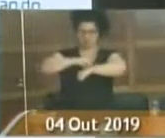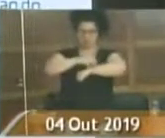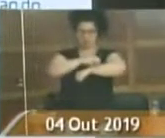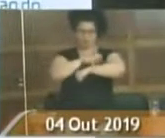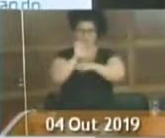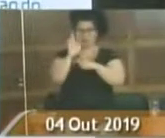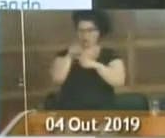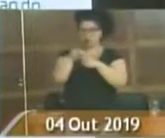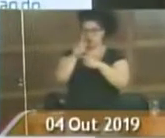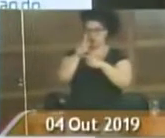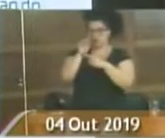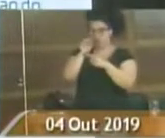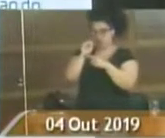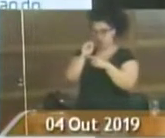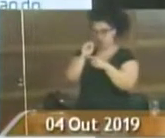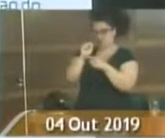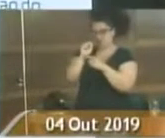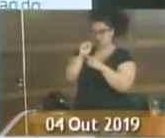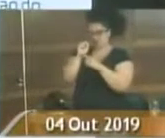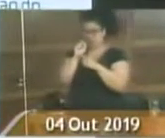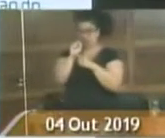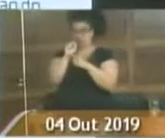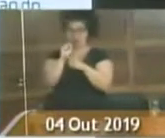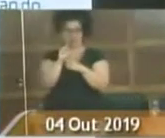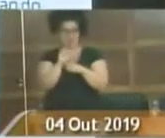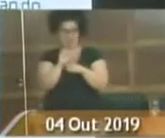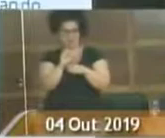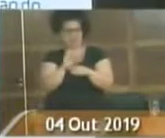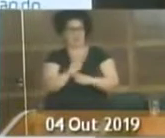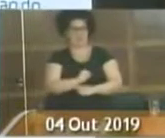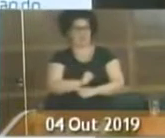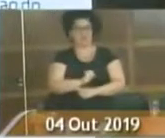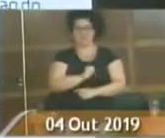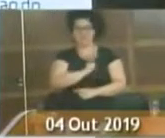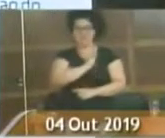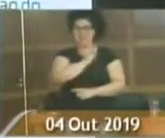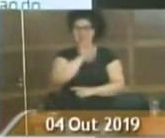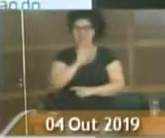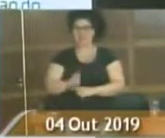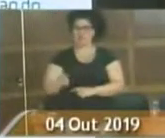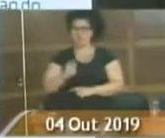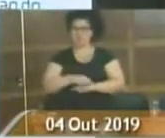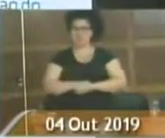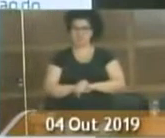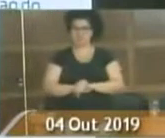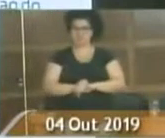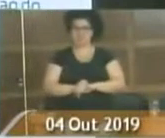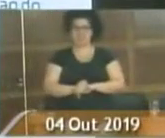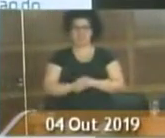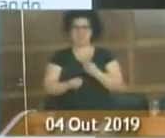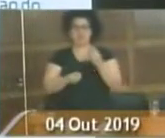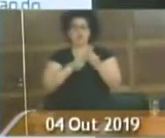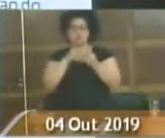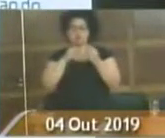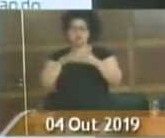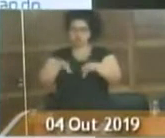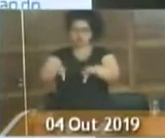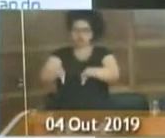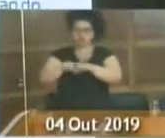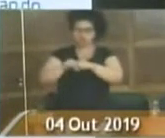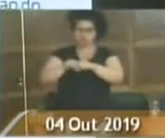fungo Sporotrix, tá? Do gênero Sporotrix. Como é que é essa transmissão? A transmissão